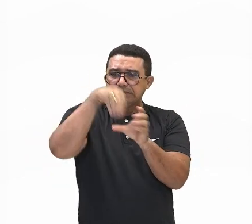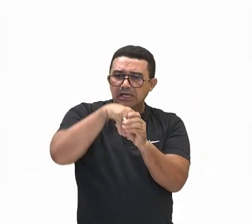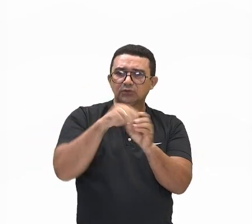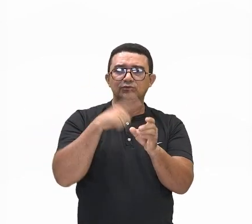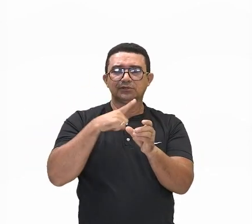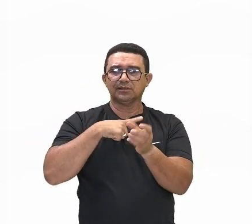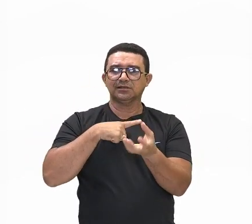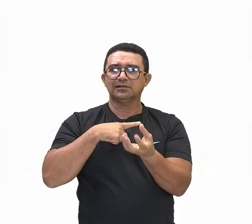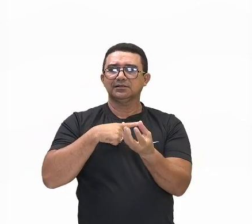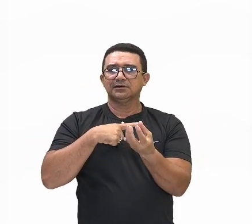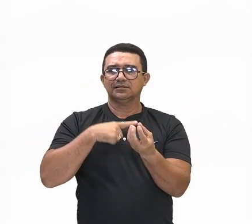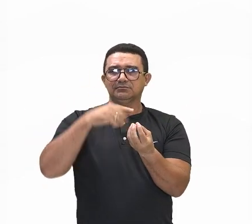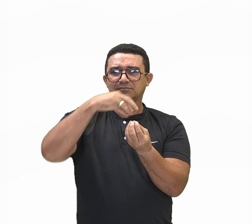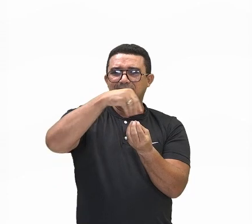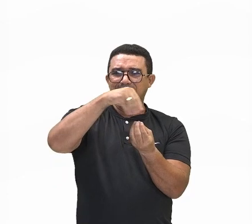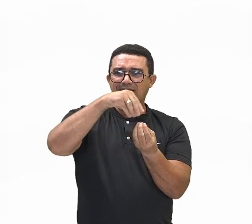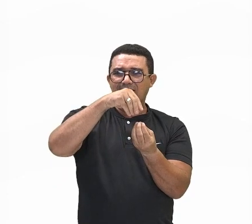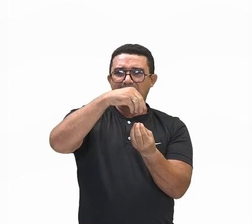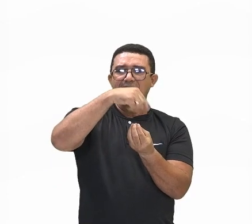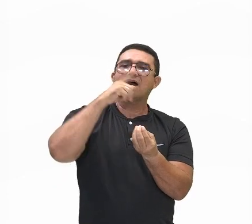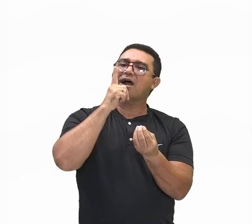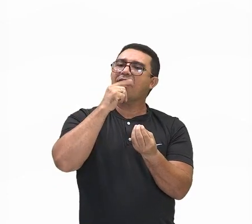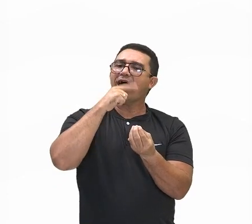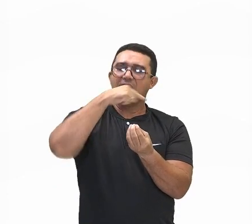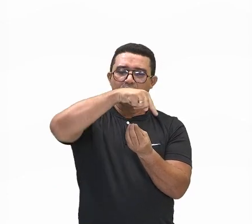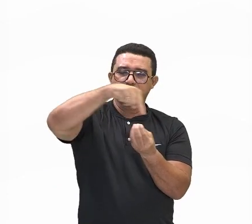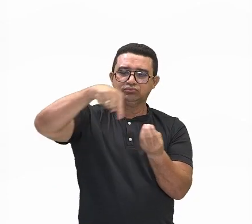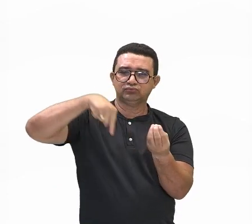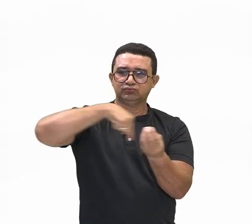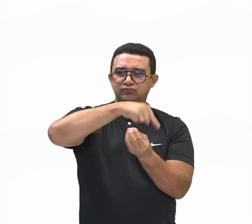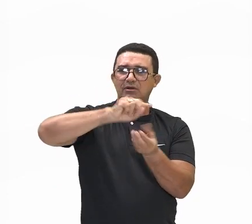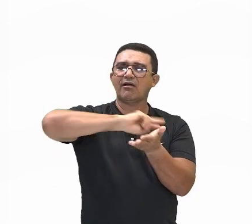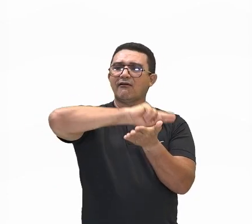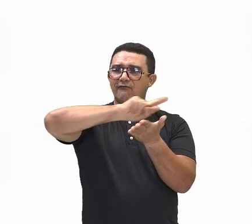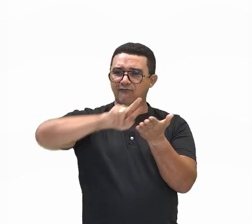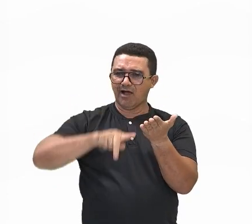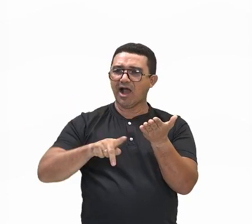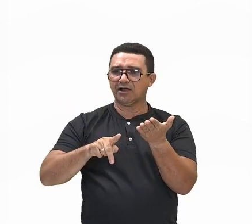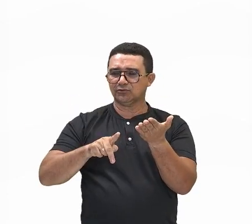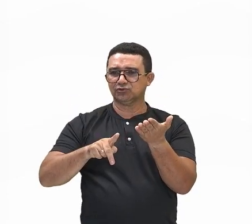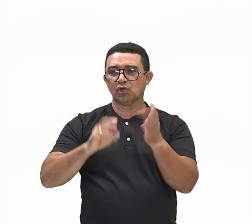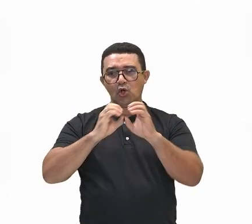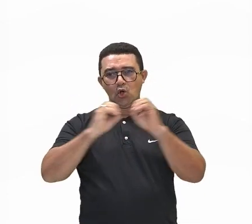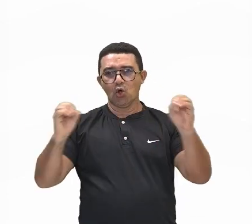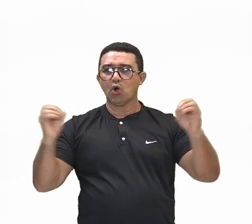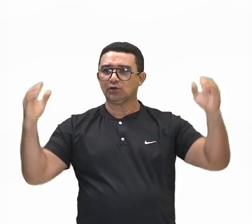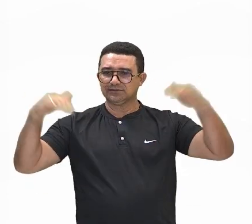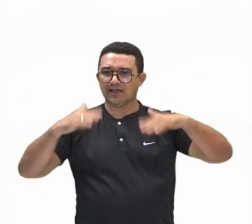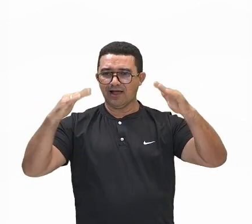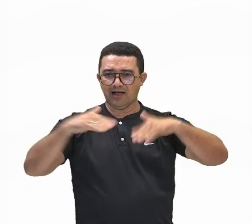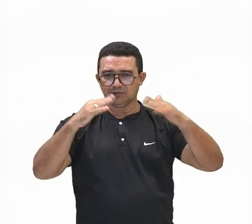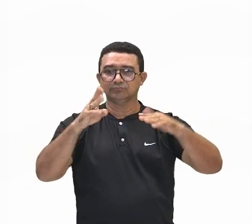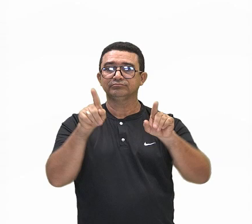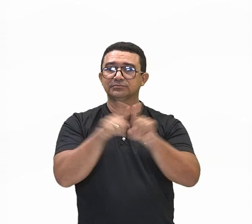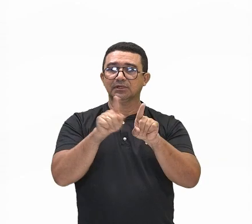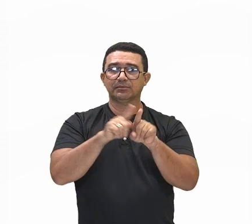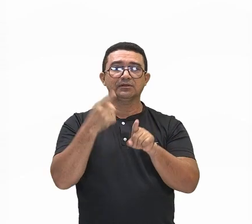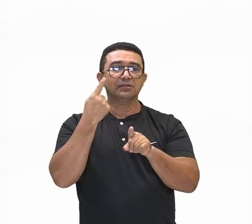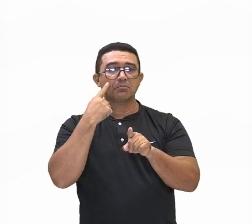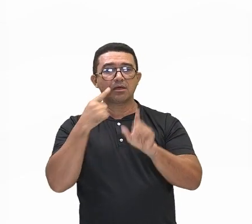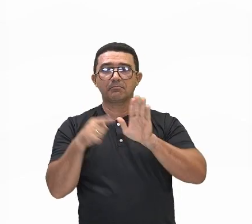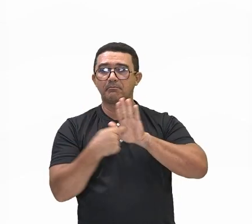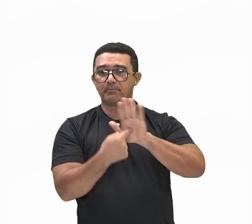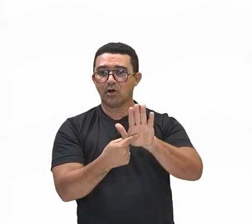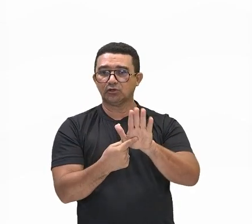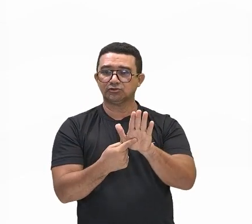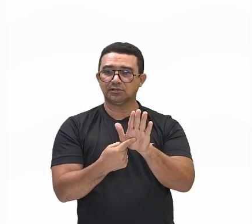ilhas espalhadas pelo Oceano Pacífico, pelo Oceano Índico, né? E eles apresentam, gente, uma rica